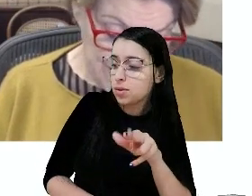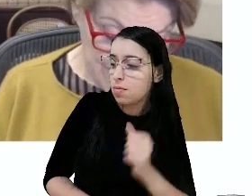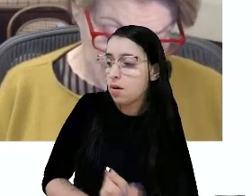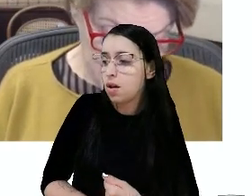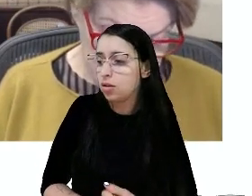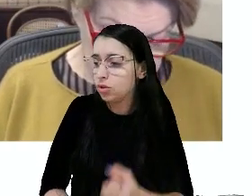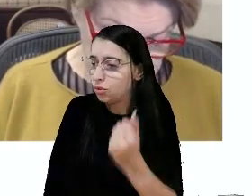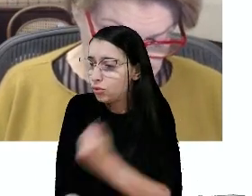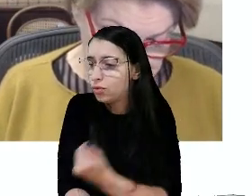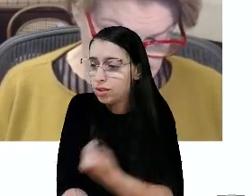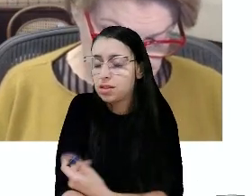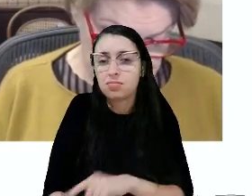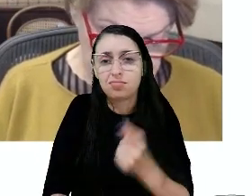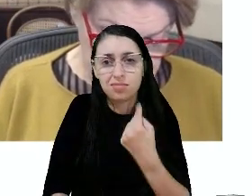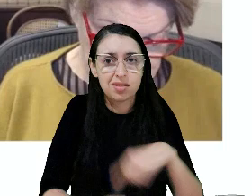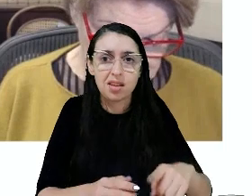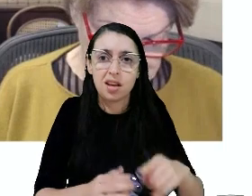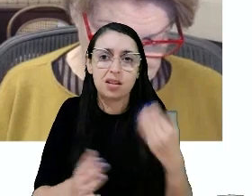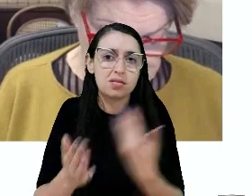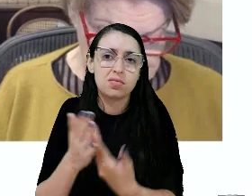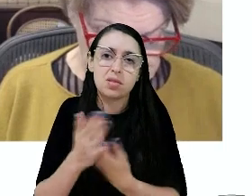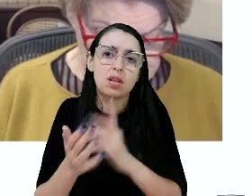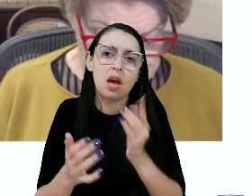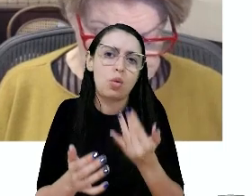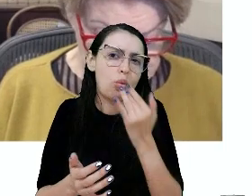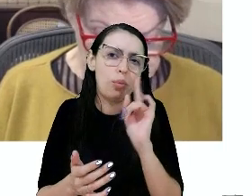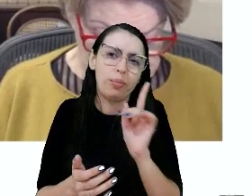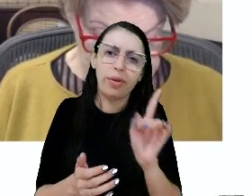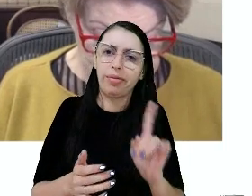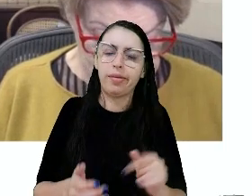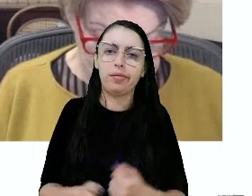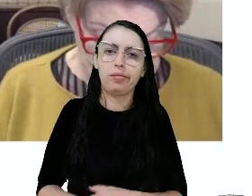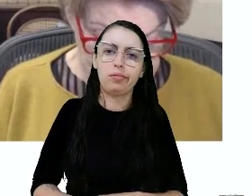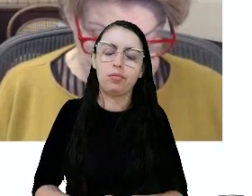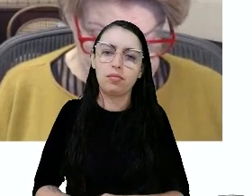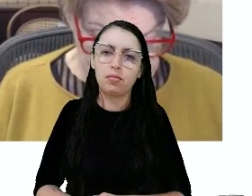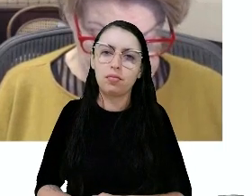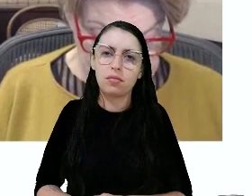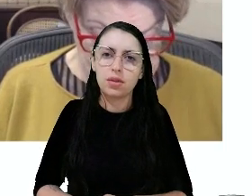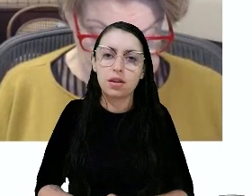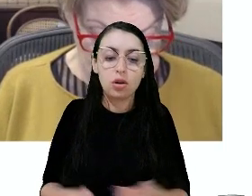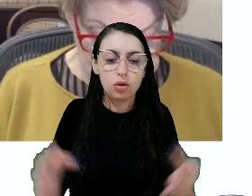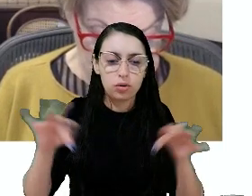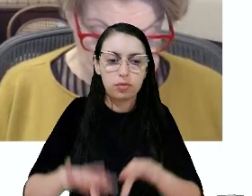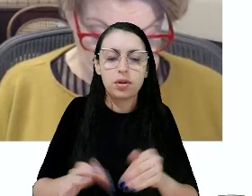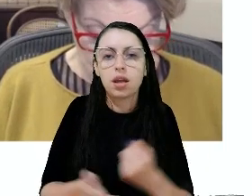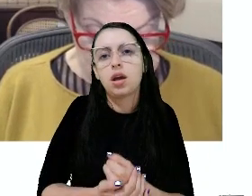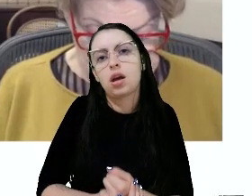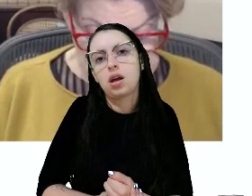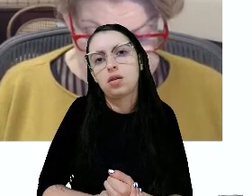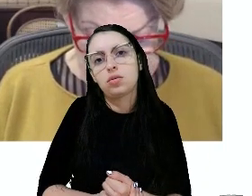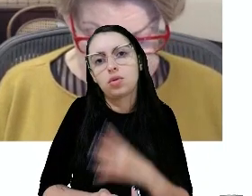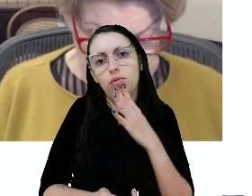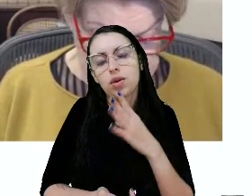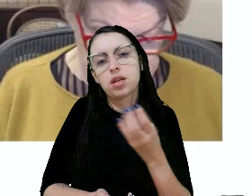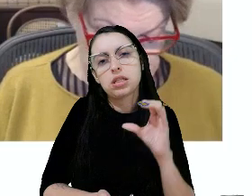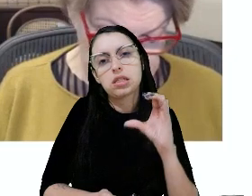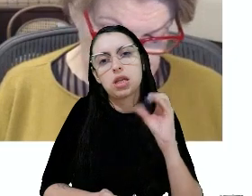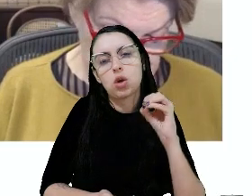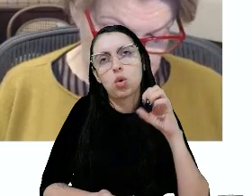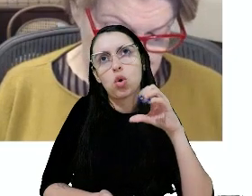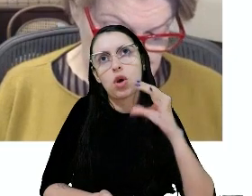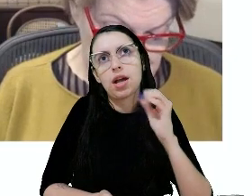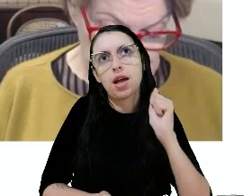quarto, sem sair para estudar e sem conseguir comer direito. E foi logo no final desses 2 anos que eu conheci